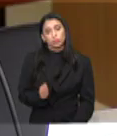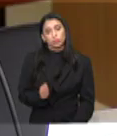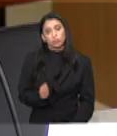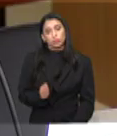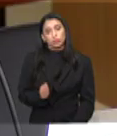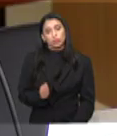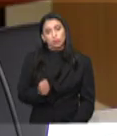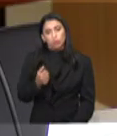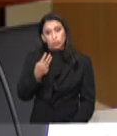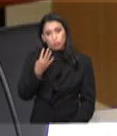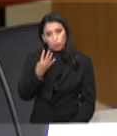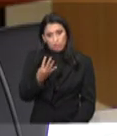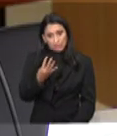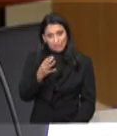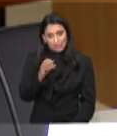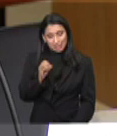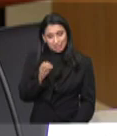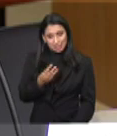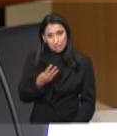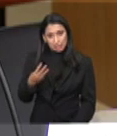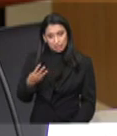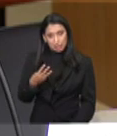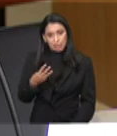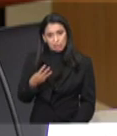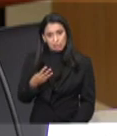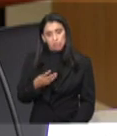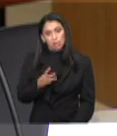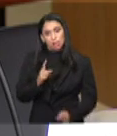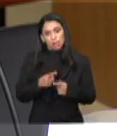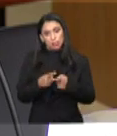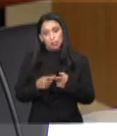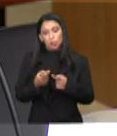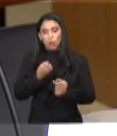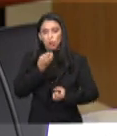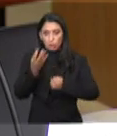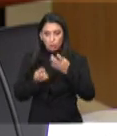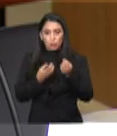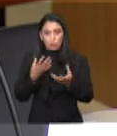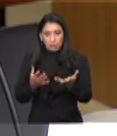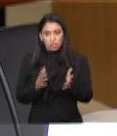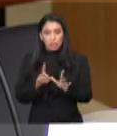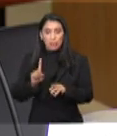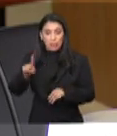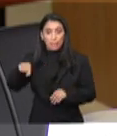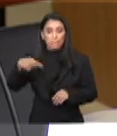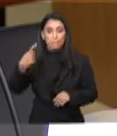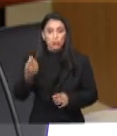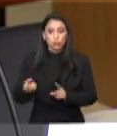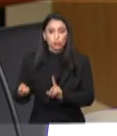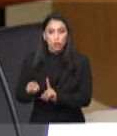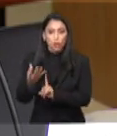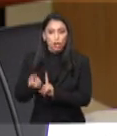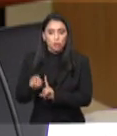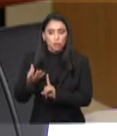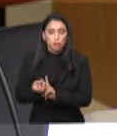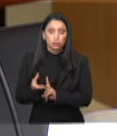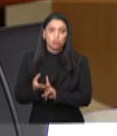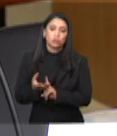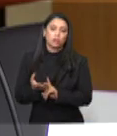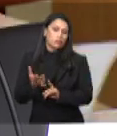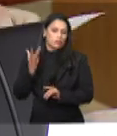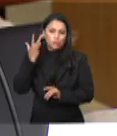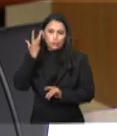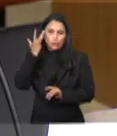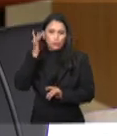403 como um todo, porque como mesmo um todo, oralmente, é também deve ser após o colaborador. Então, colocaremos o 403. Perfeito. Assim, não teríamos